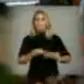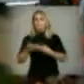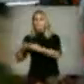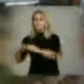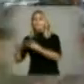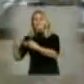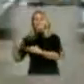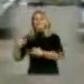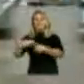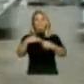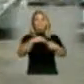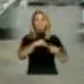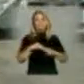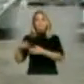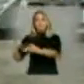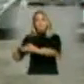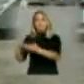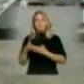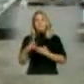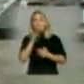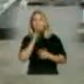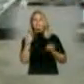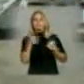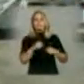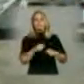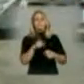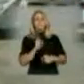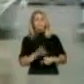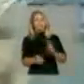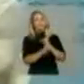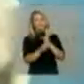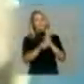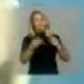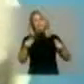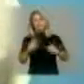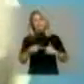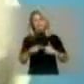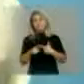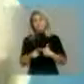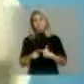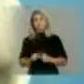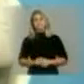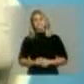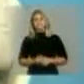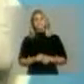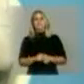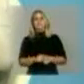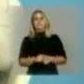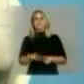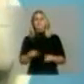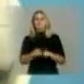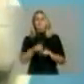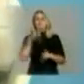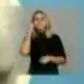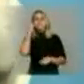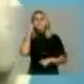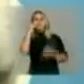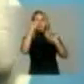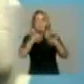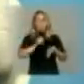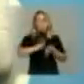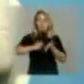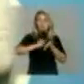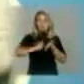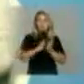que os municípios solicitam. Isso tem identificado muito caso. Mônica, a deputada Conceição das Neves escreveu